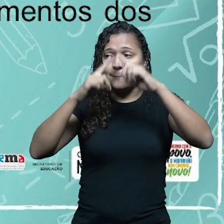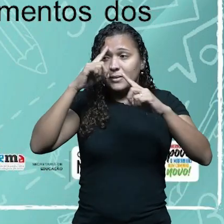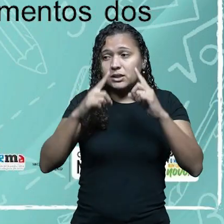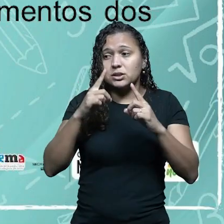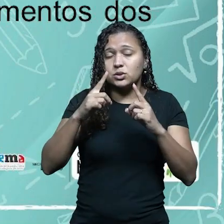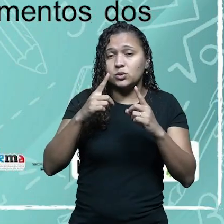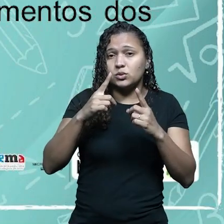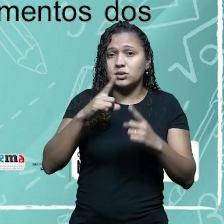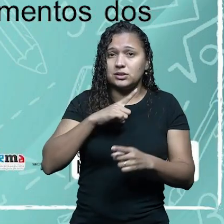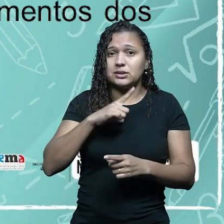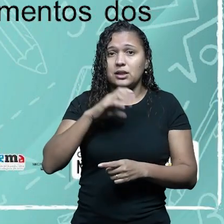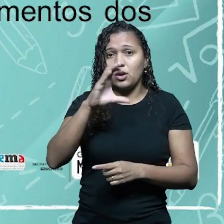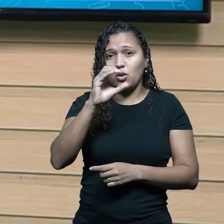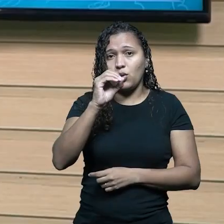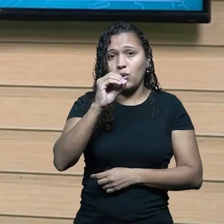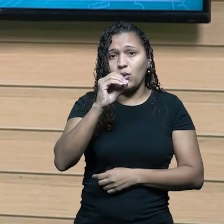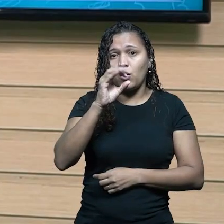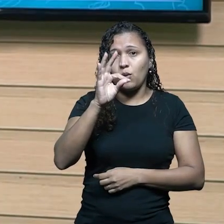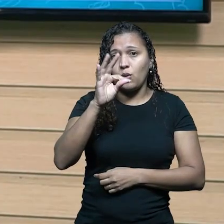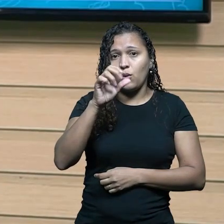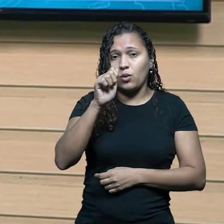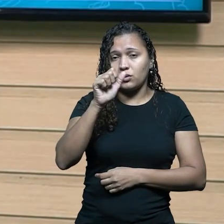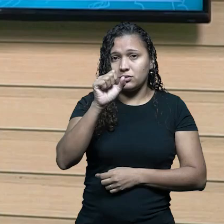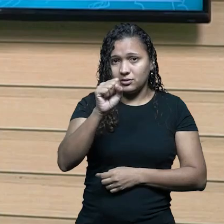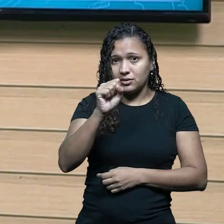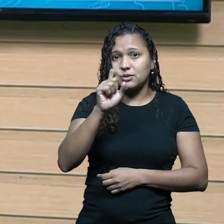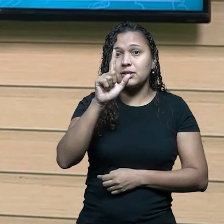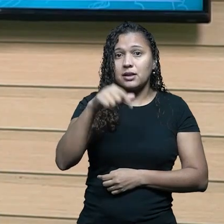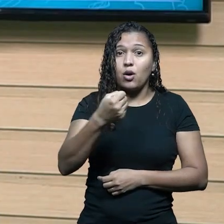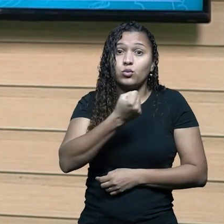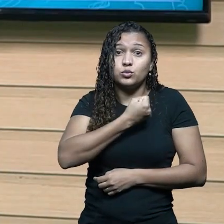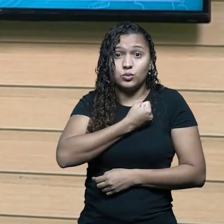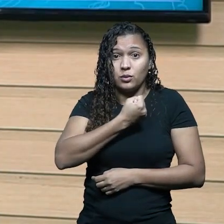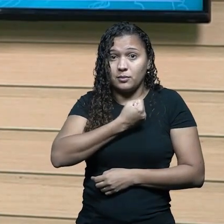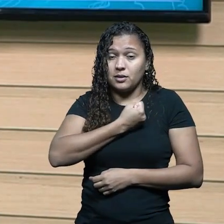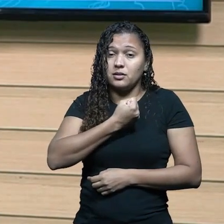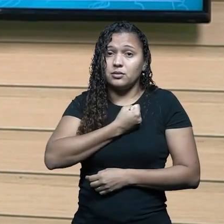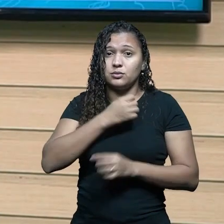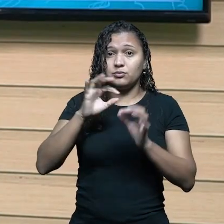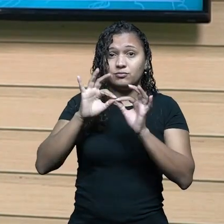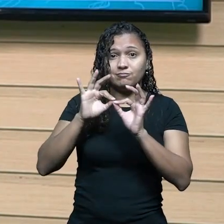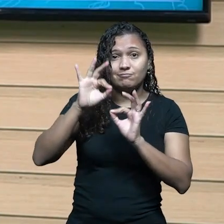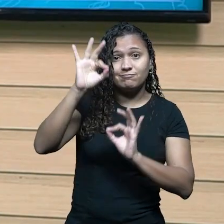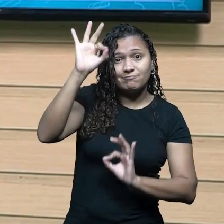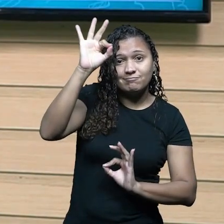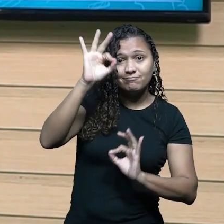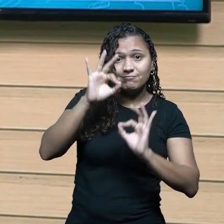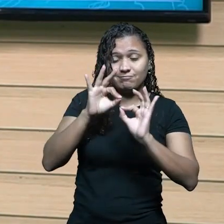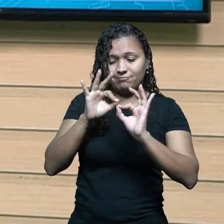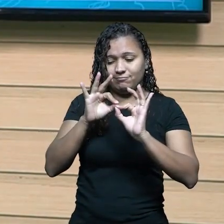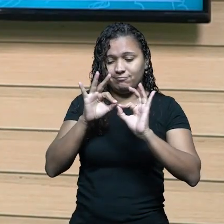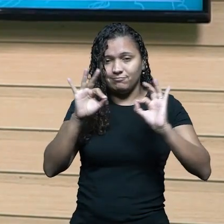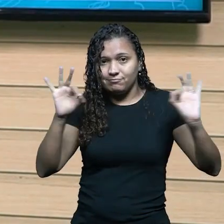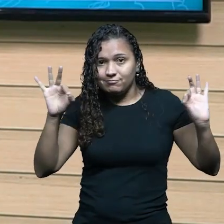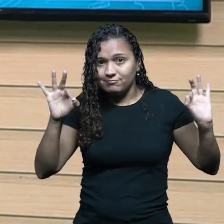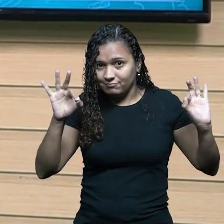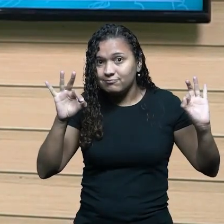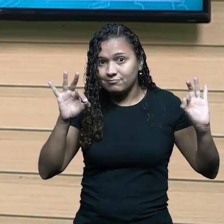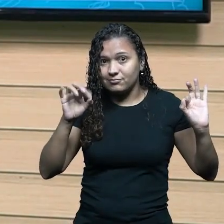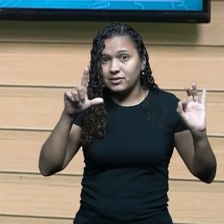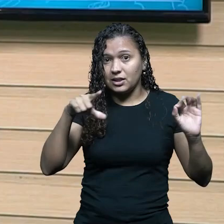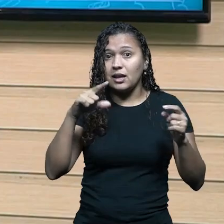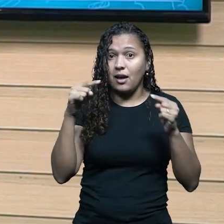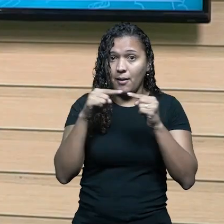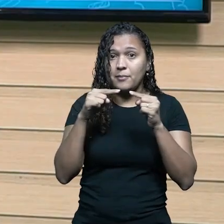cotas. Tem que lembrar, as cotas são as informações numéricas de dimensões que são